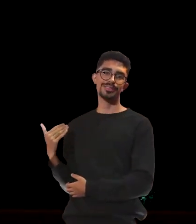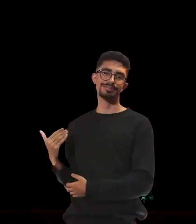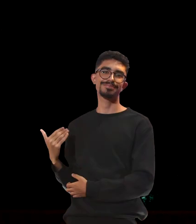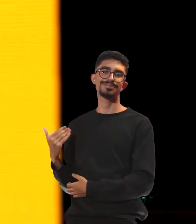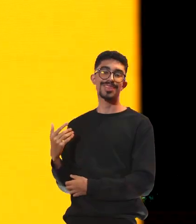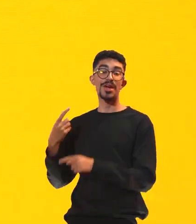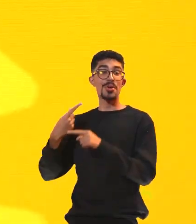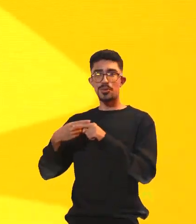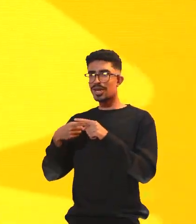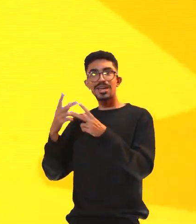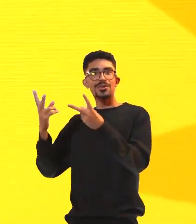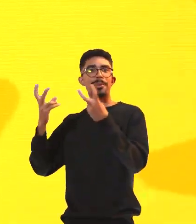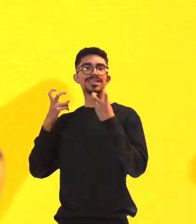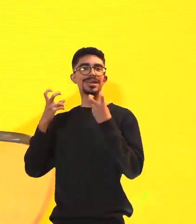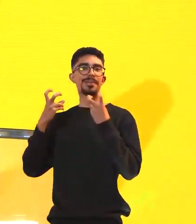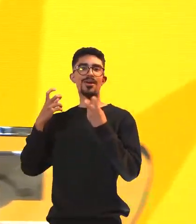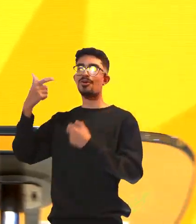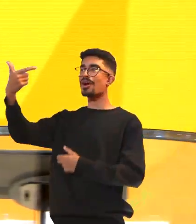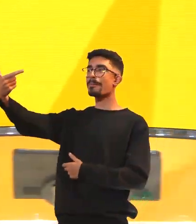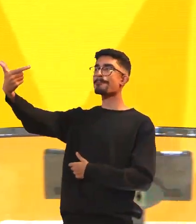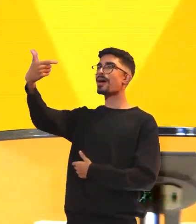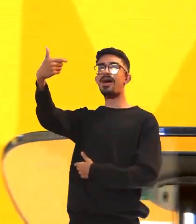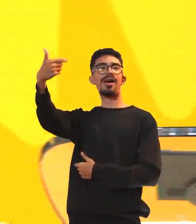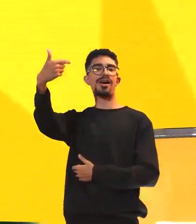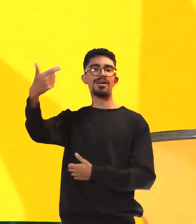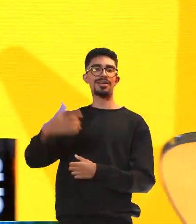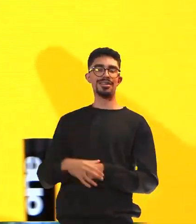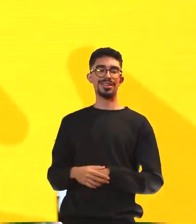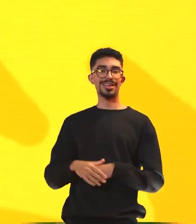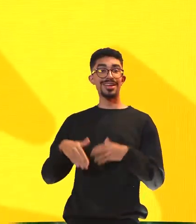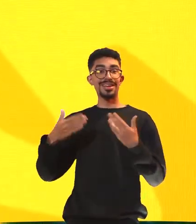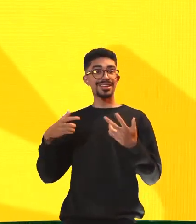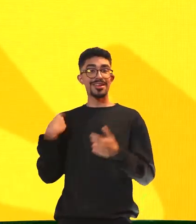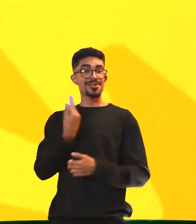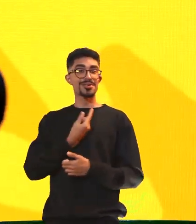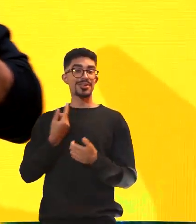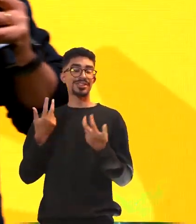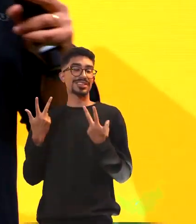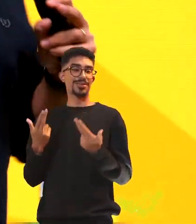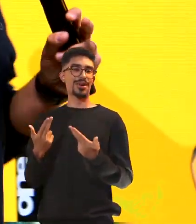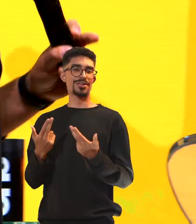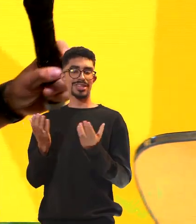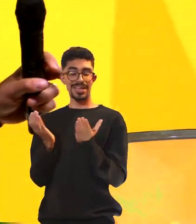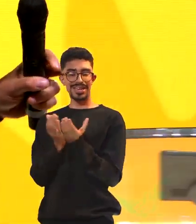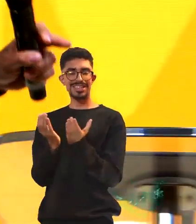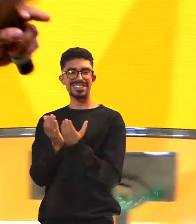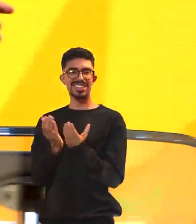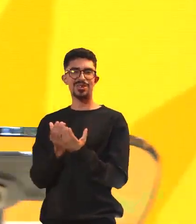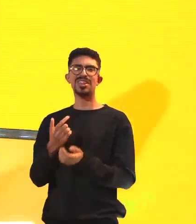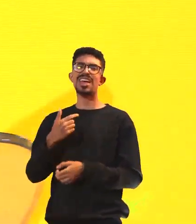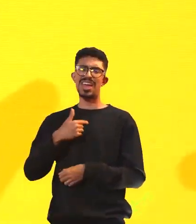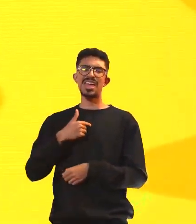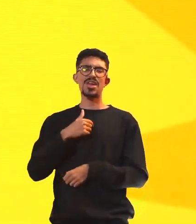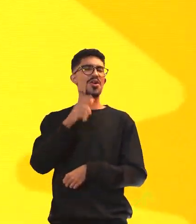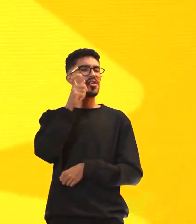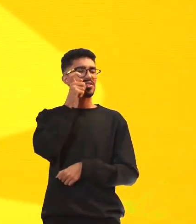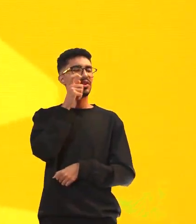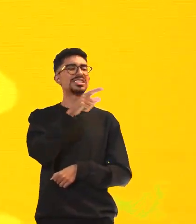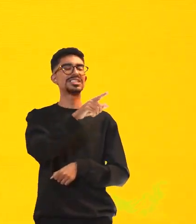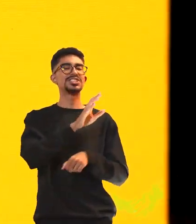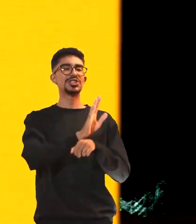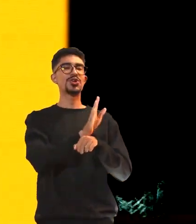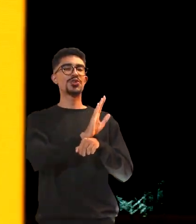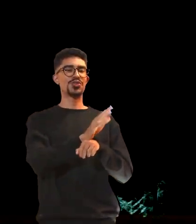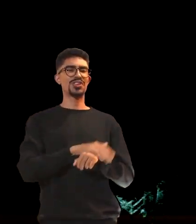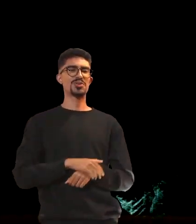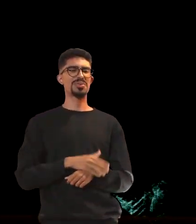vida cristã assim, distraído. Vou ver essa série aqui. Opa, tem uma cena aqui, mas não dá nada. Opa, vou andar, a pessoa me convidou para sair, tipo